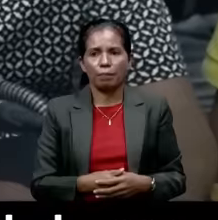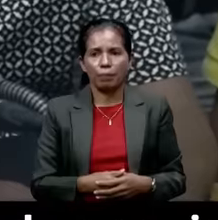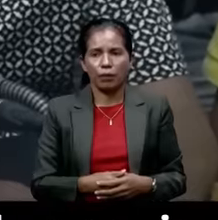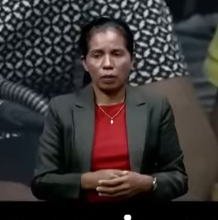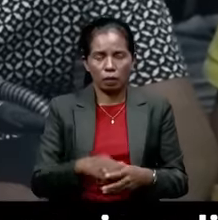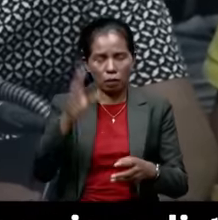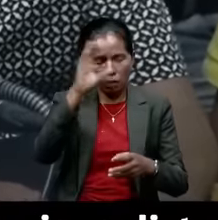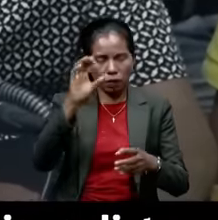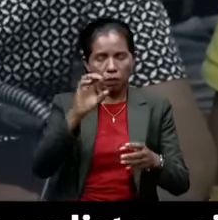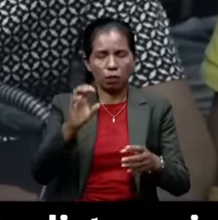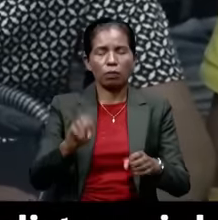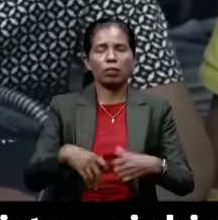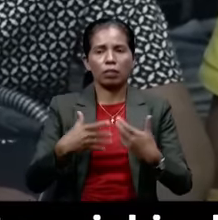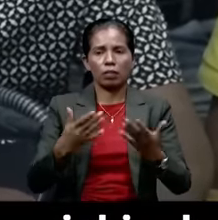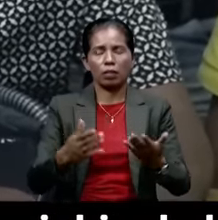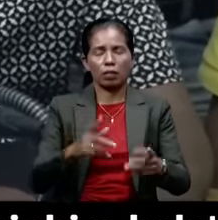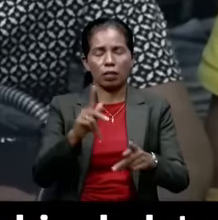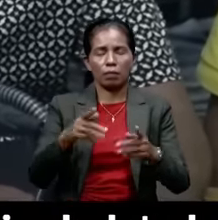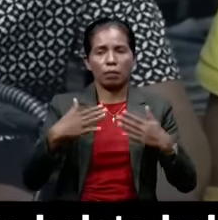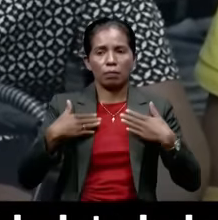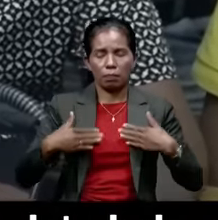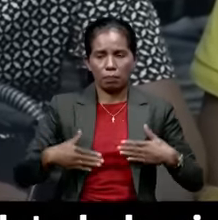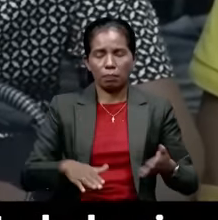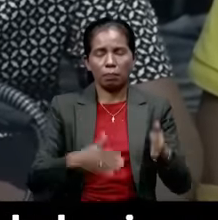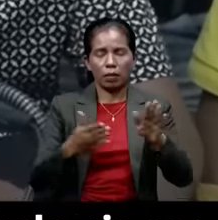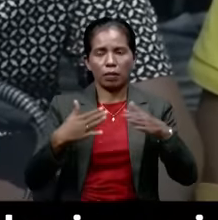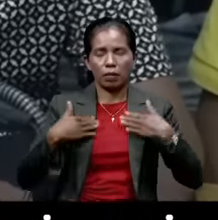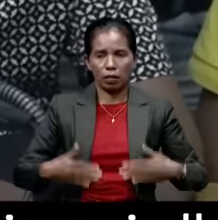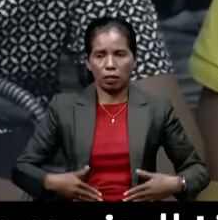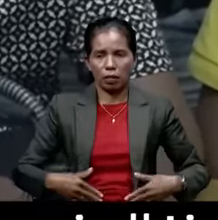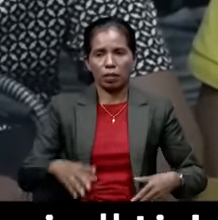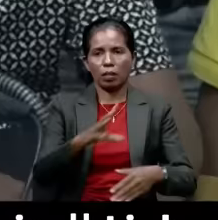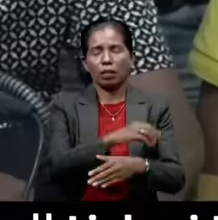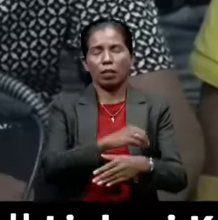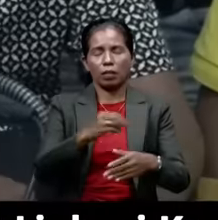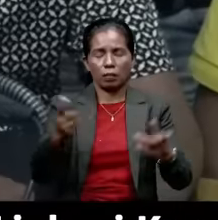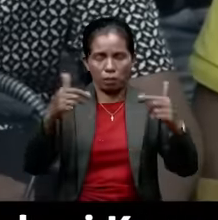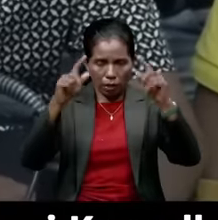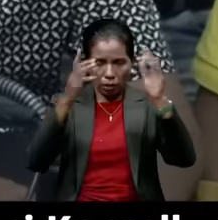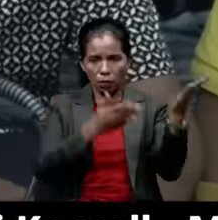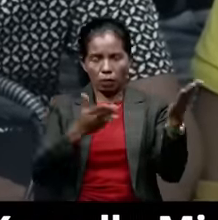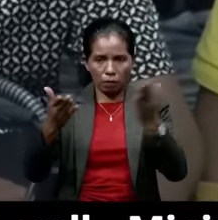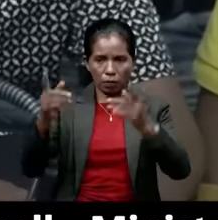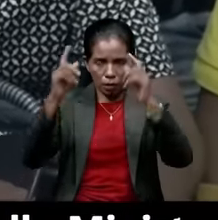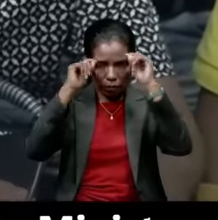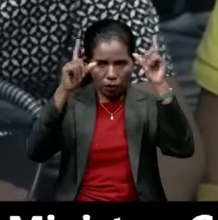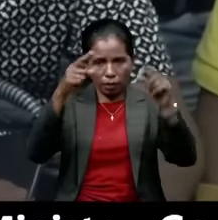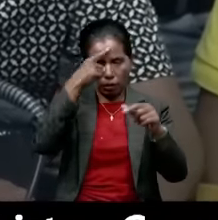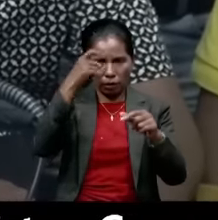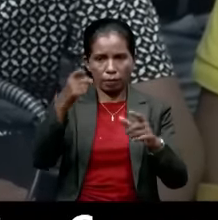buka me usu insya para mate isin Domingos Durego tiki to iha Timor.